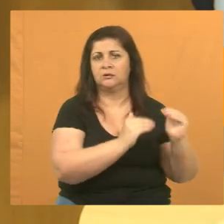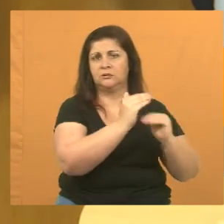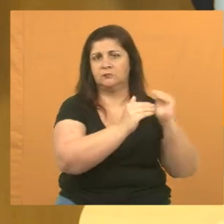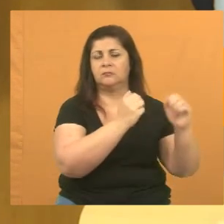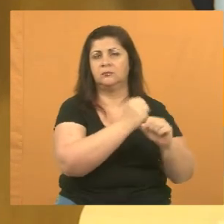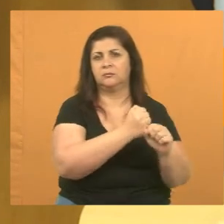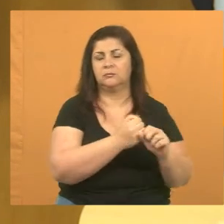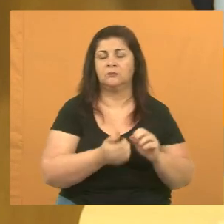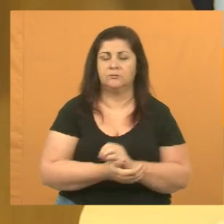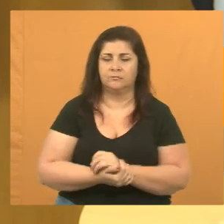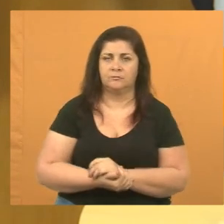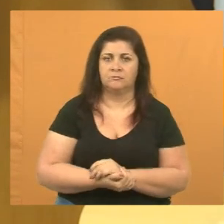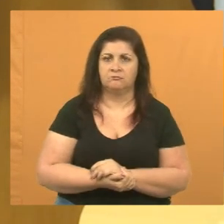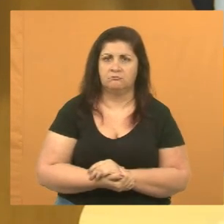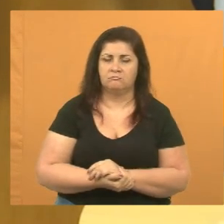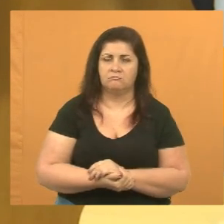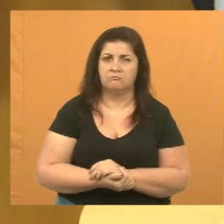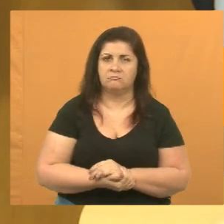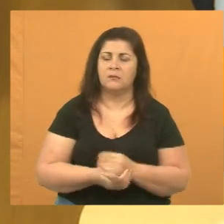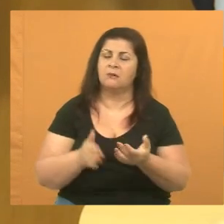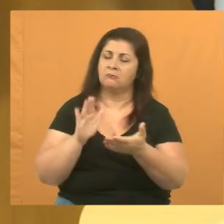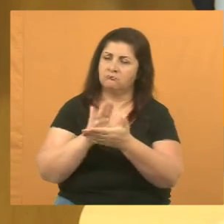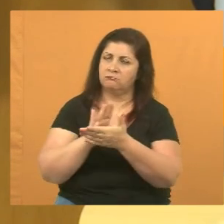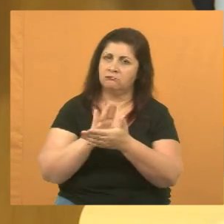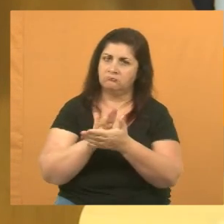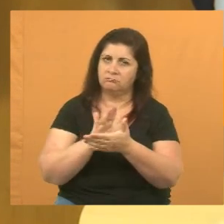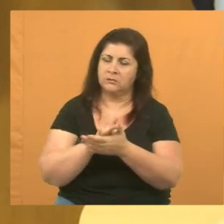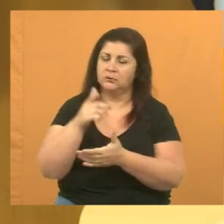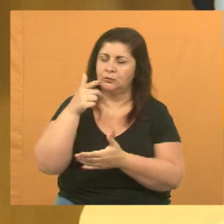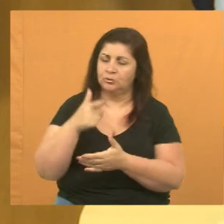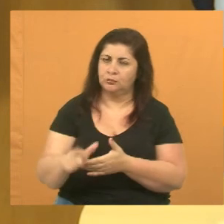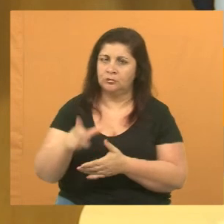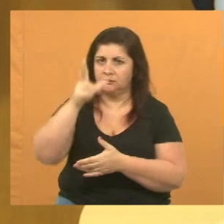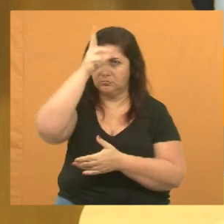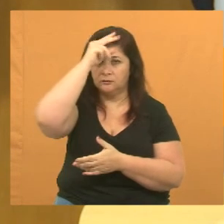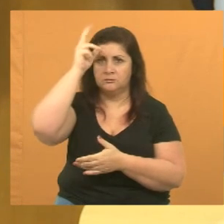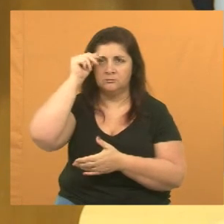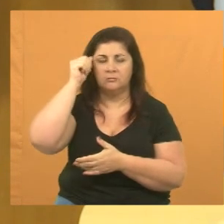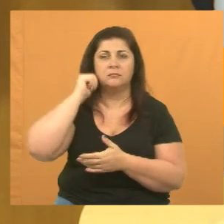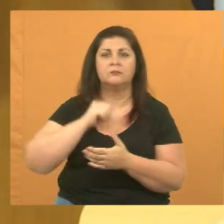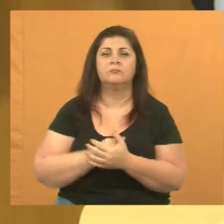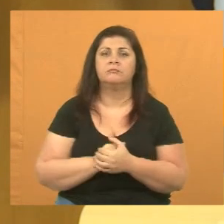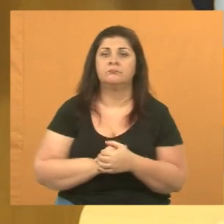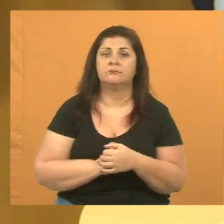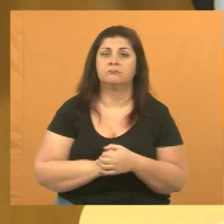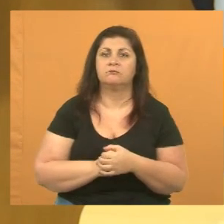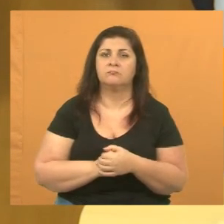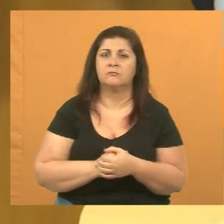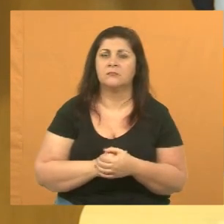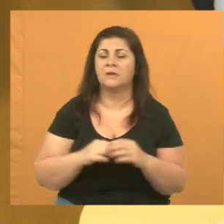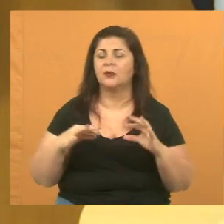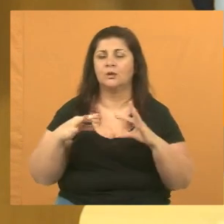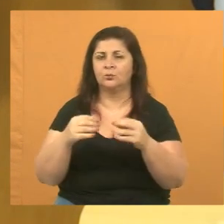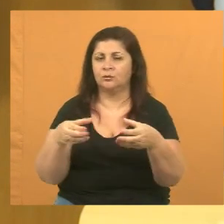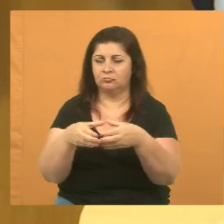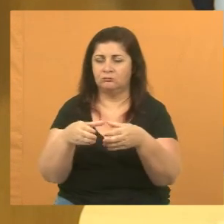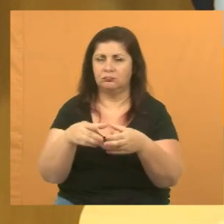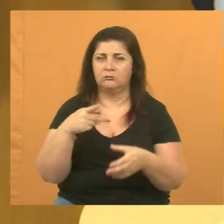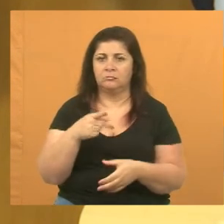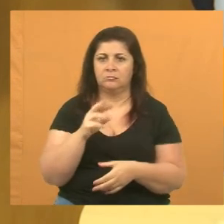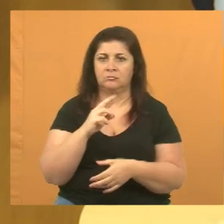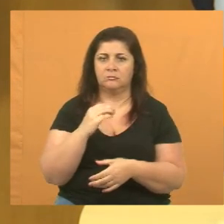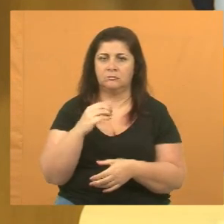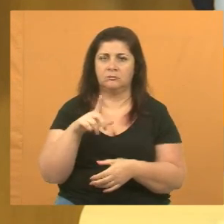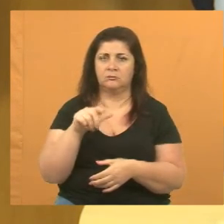dessa obra. Então, quero aqui parabenizar mais uma vez o prefeito pela iniciativa do projeto e toda a equipe da Prolar,